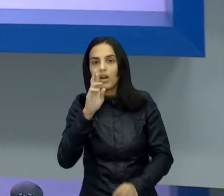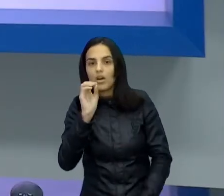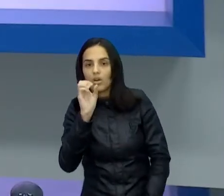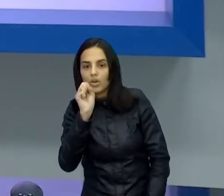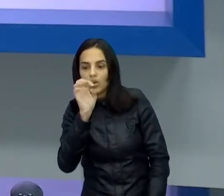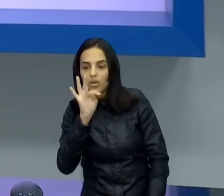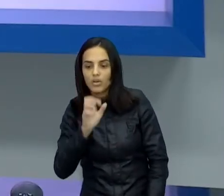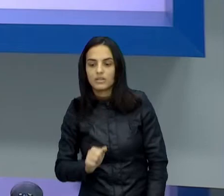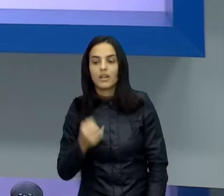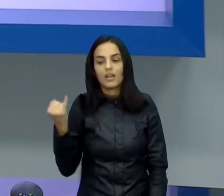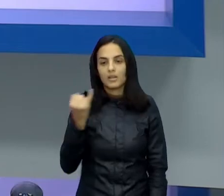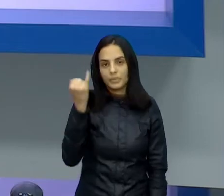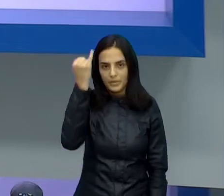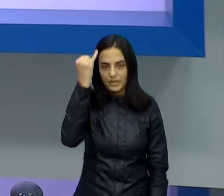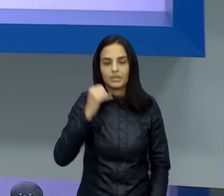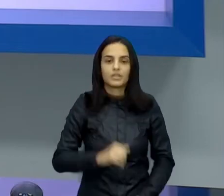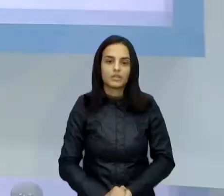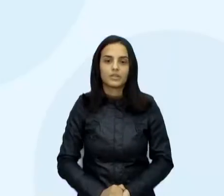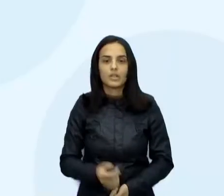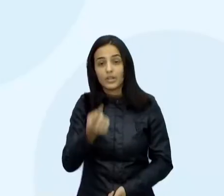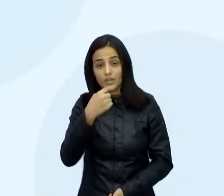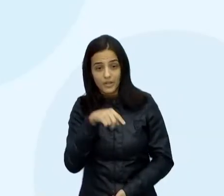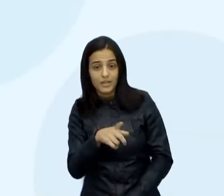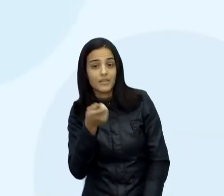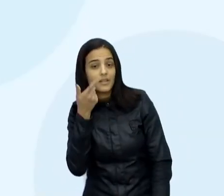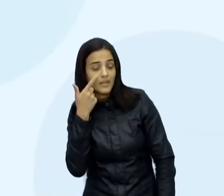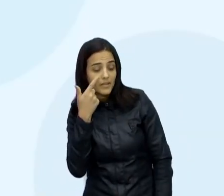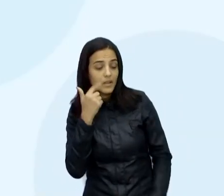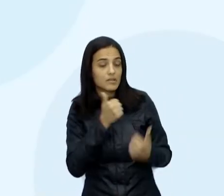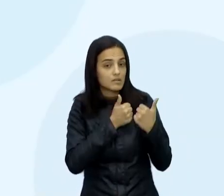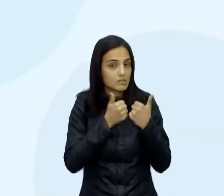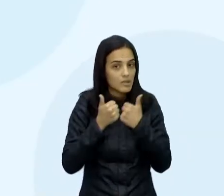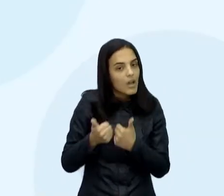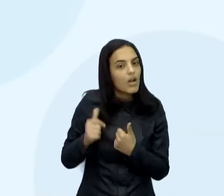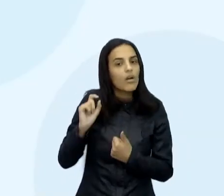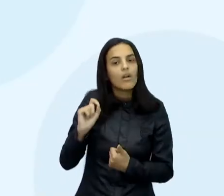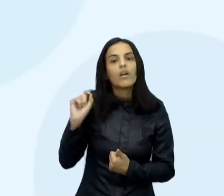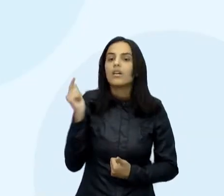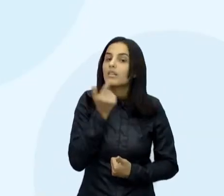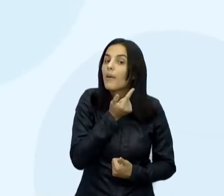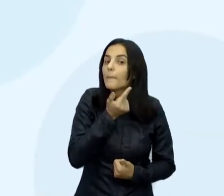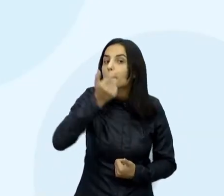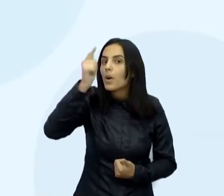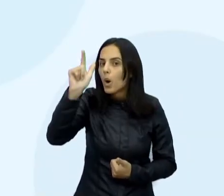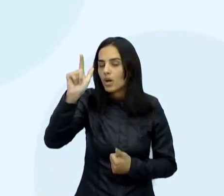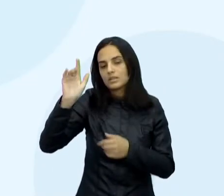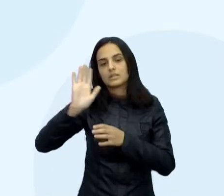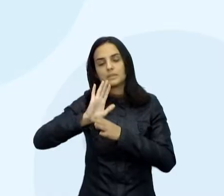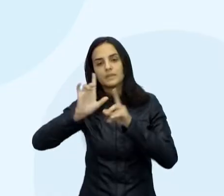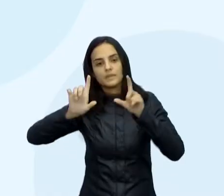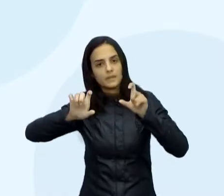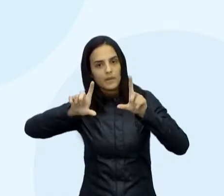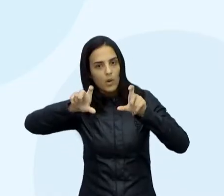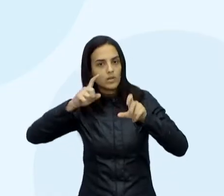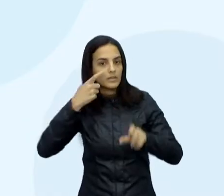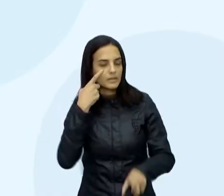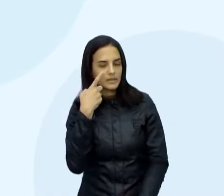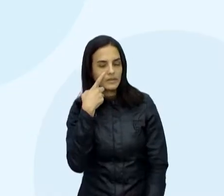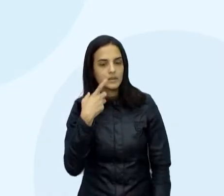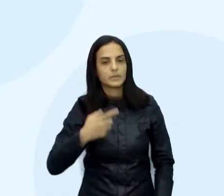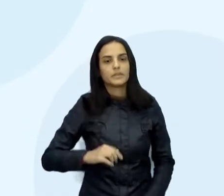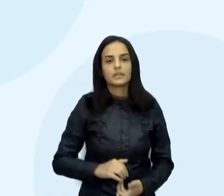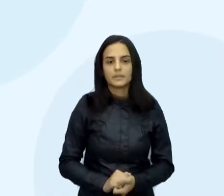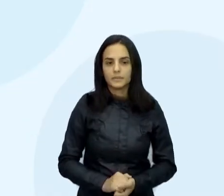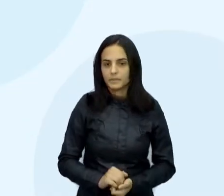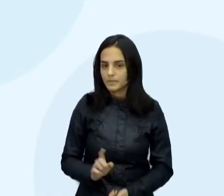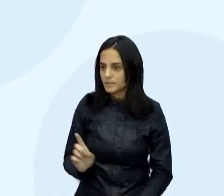Então é importante retratar isso. A gente vai ver bem essa relação nessa próxima imagem, né? Que nós temos lá a